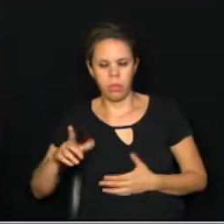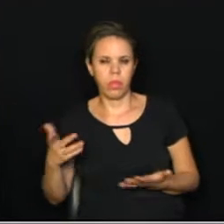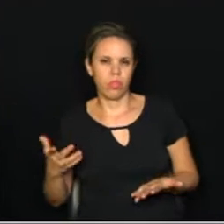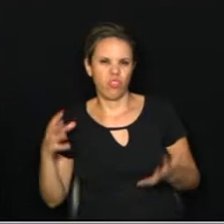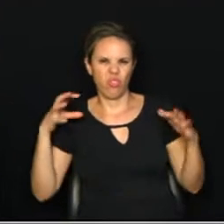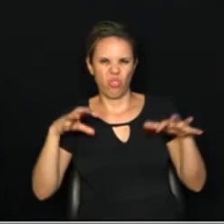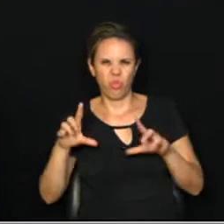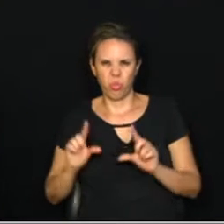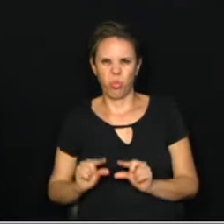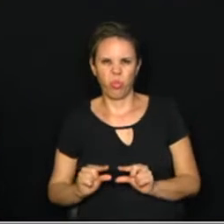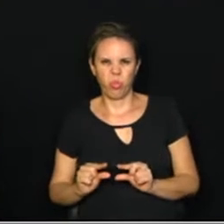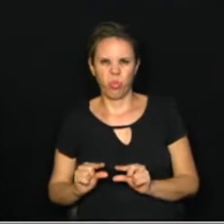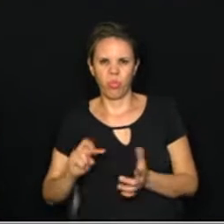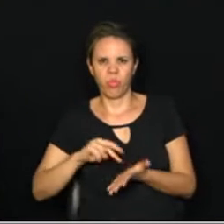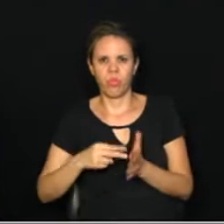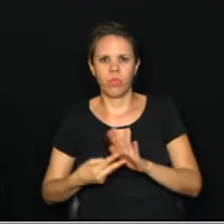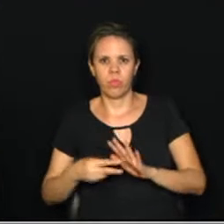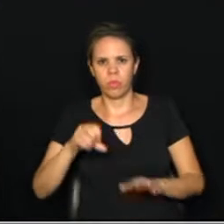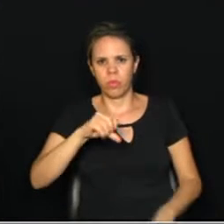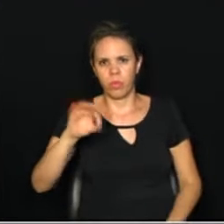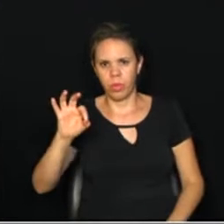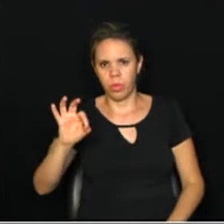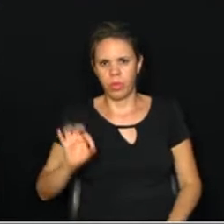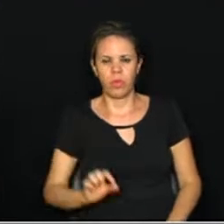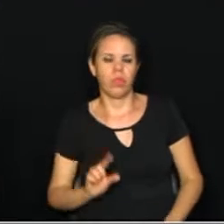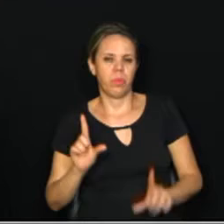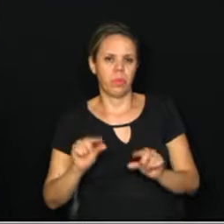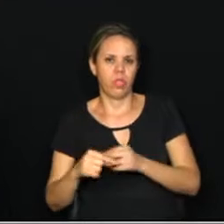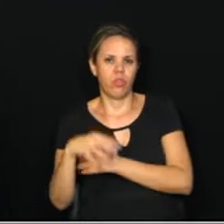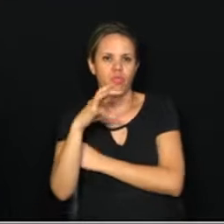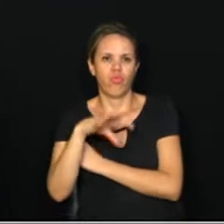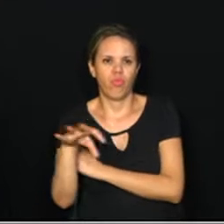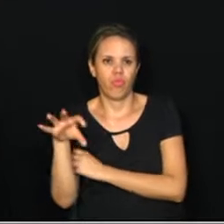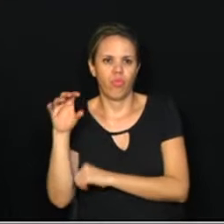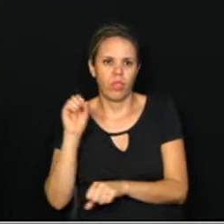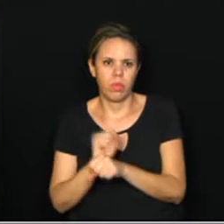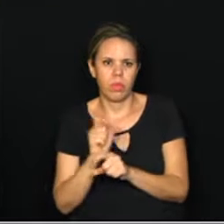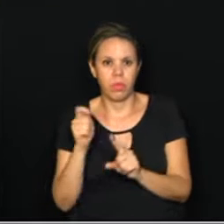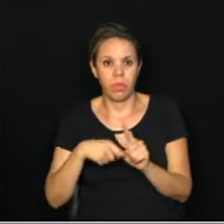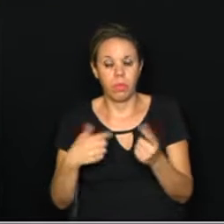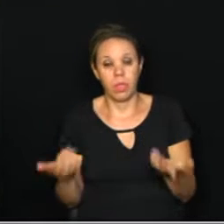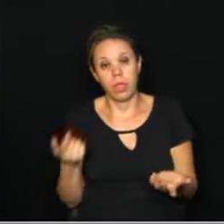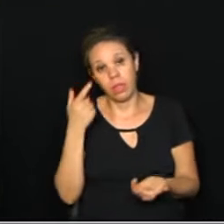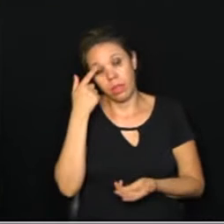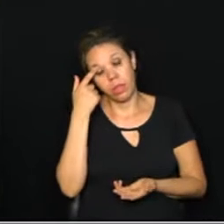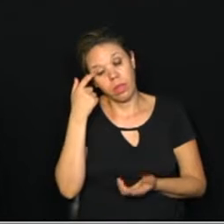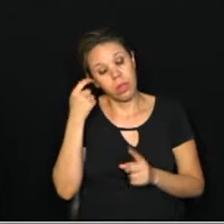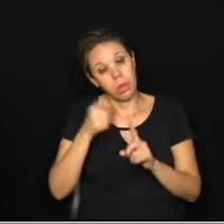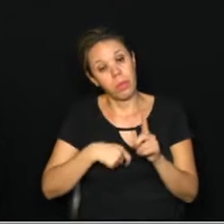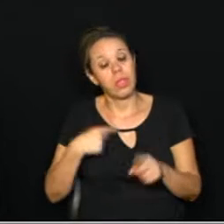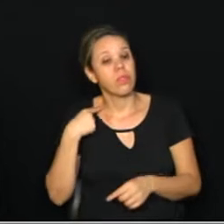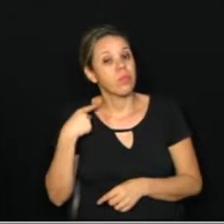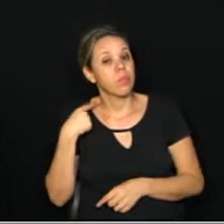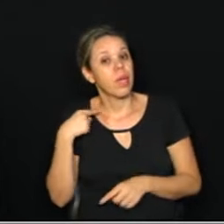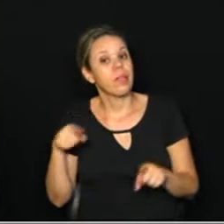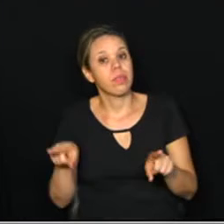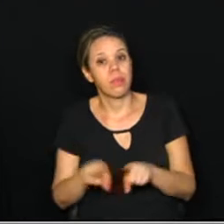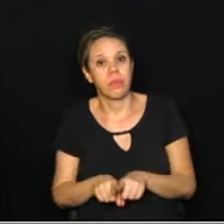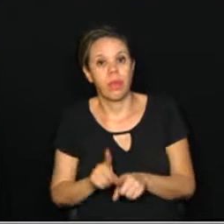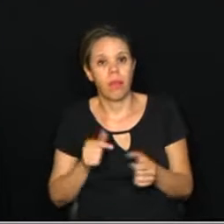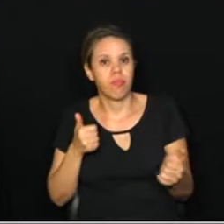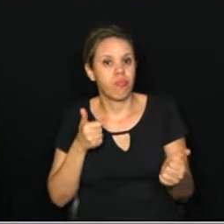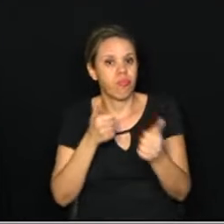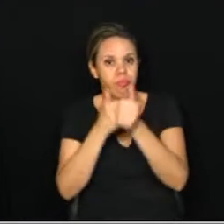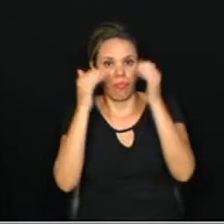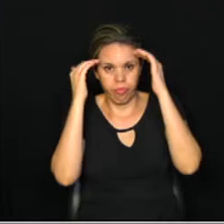praticamente 90% menos chuva do que era esperado para o mês. E o mês de maio também já seguiu essa